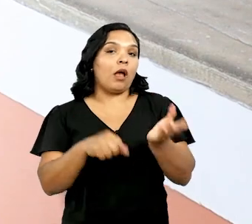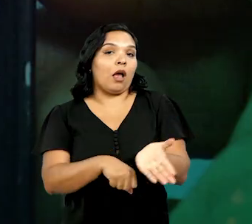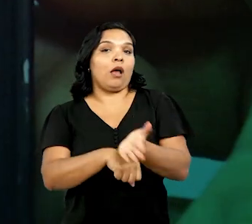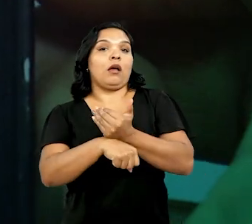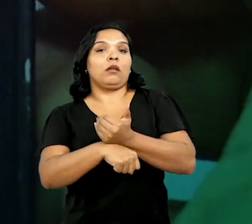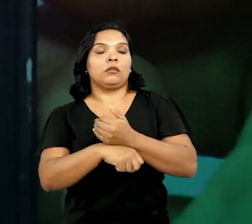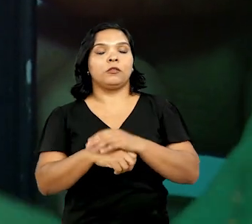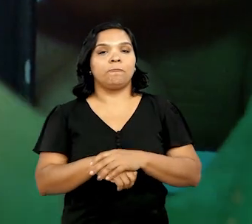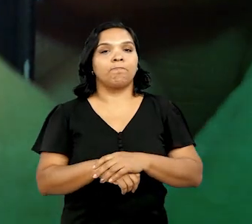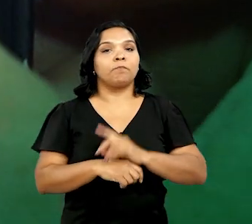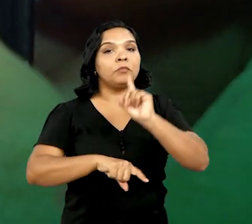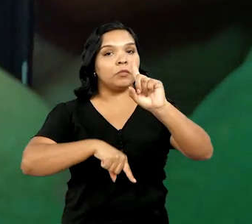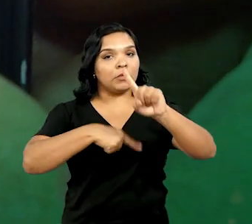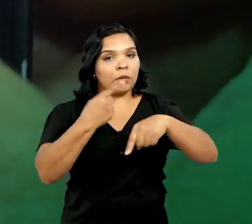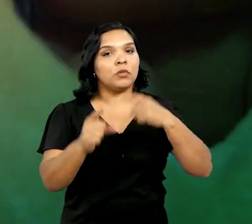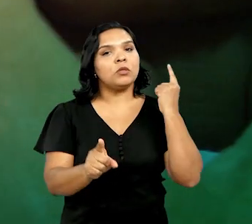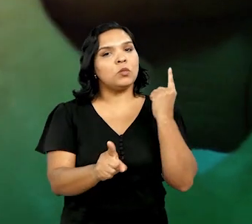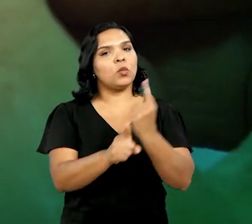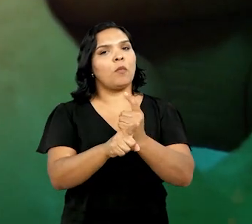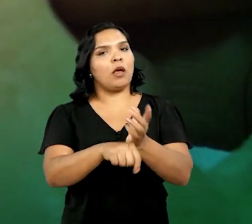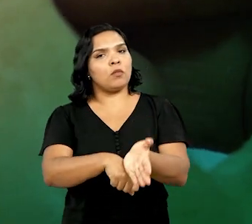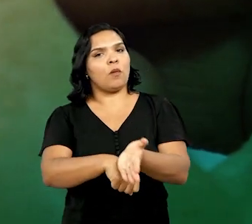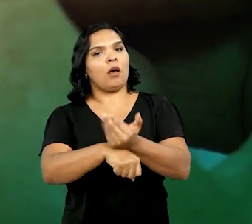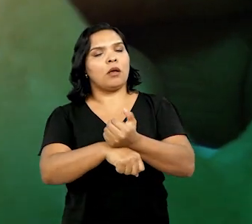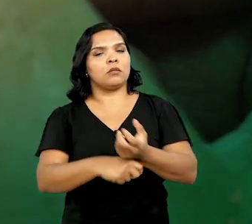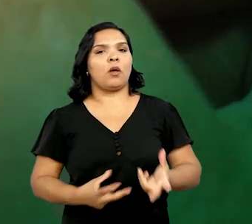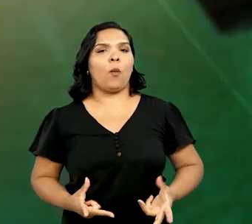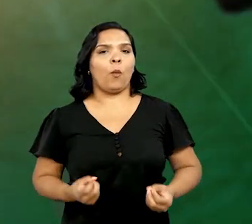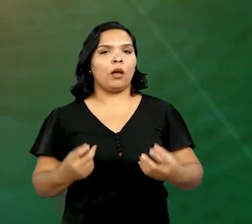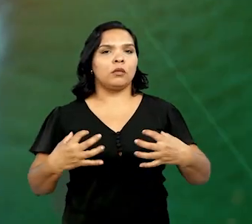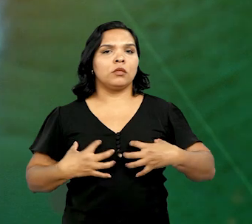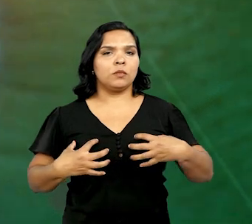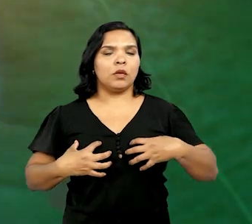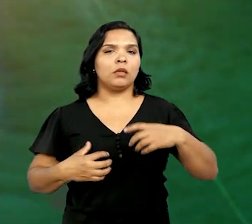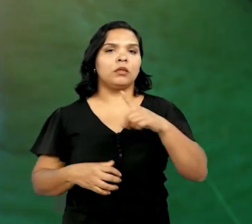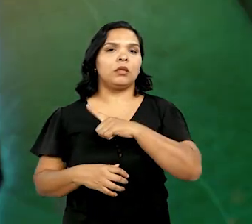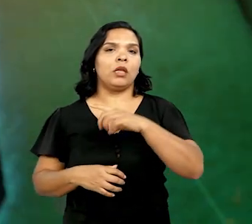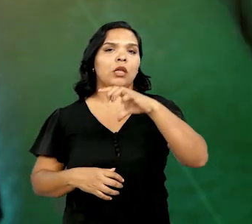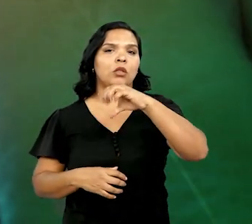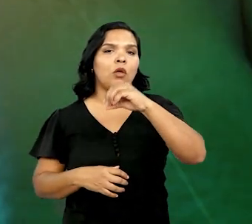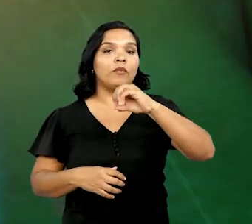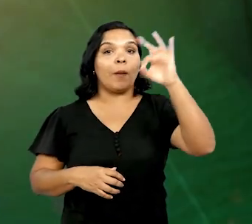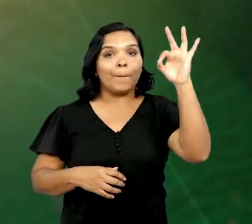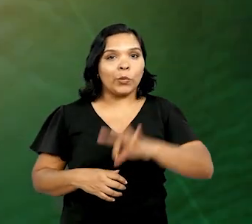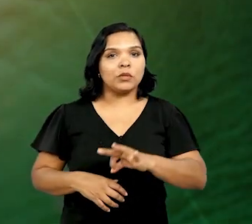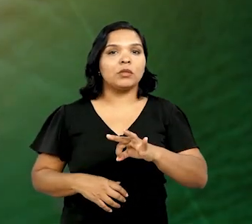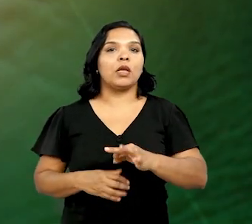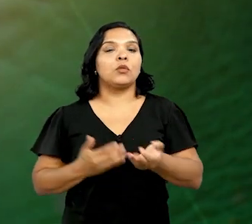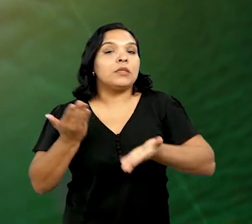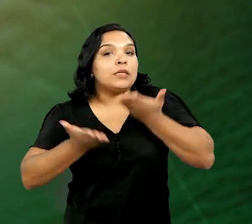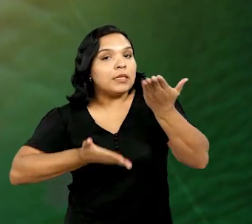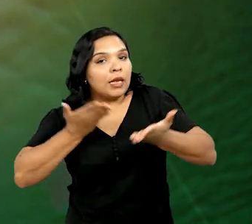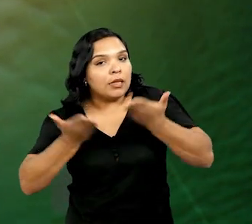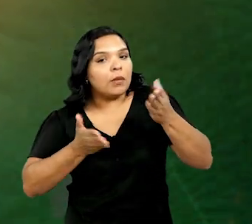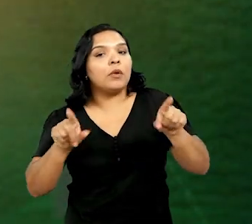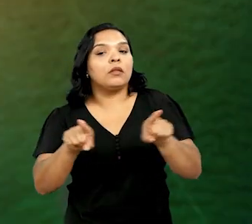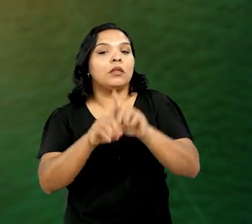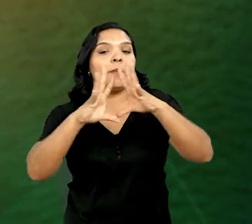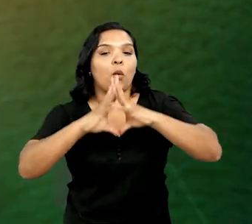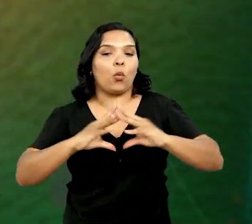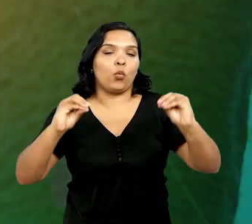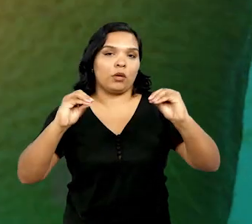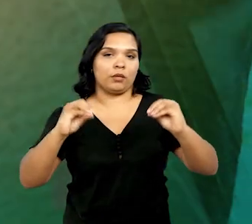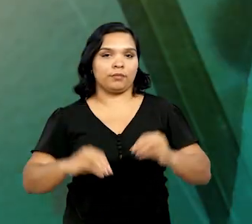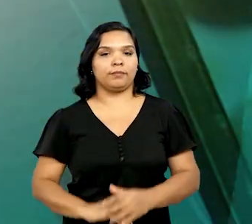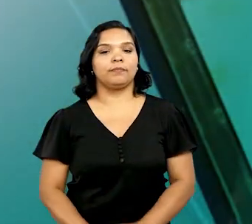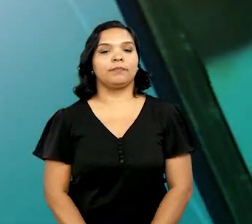possível. Quando descoberto de forma precoce, o câncer de mama pode ter até 90% de chances de tratamento e cura.